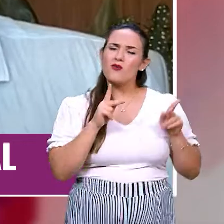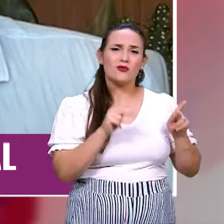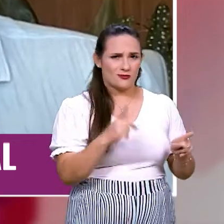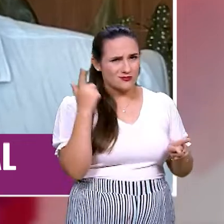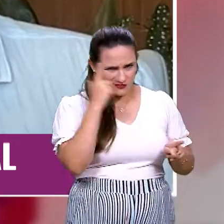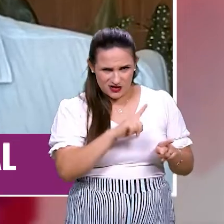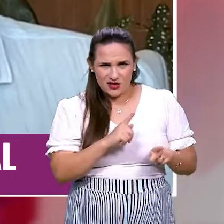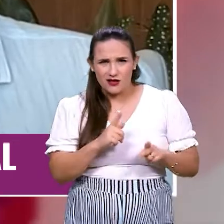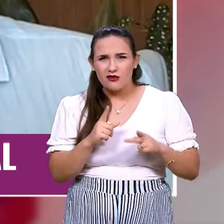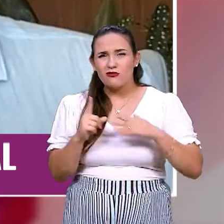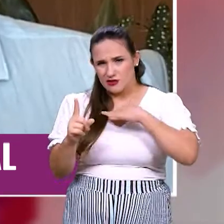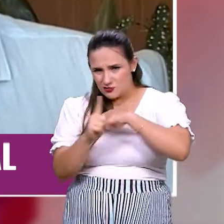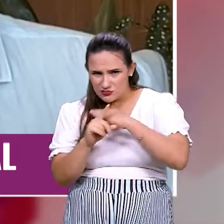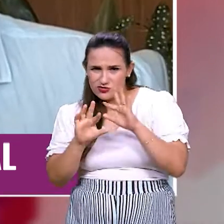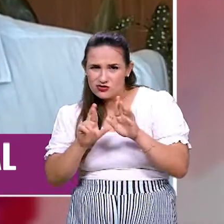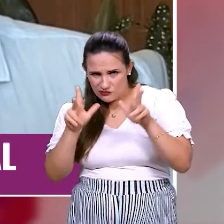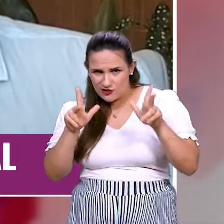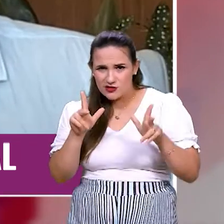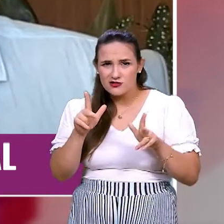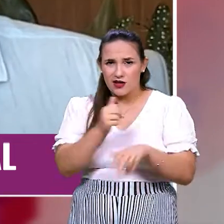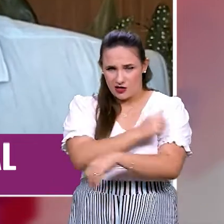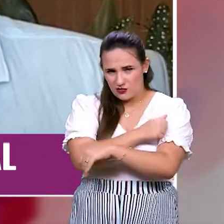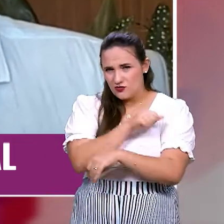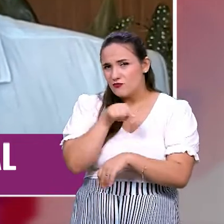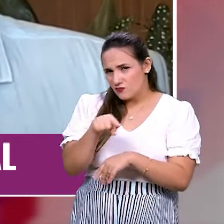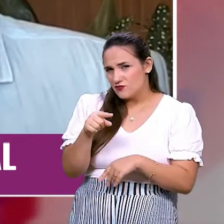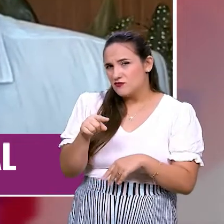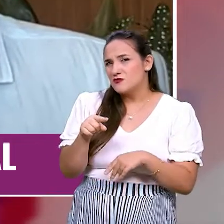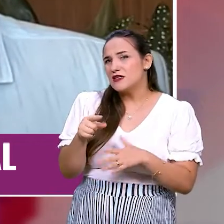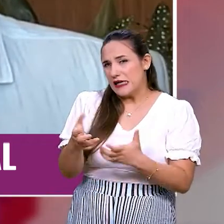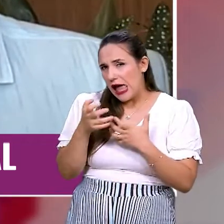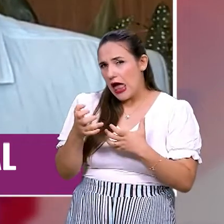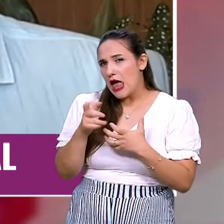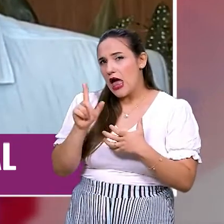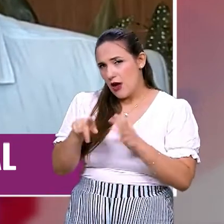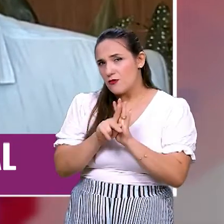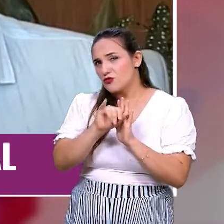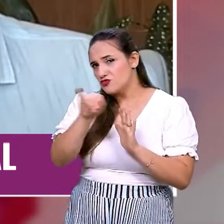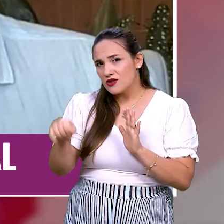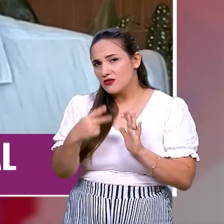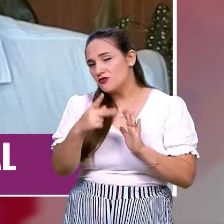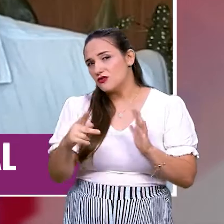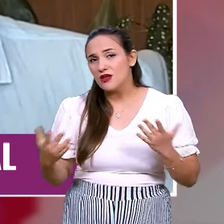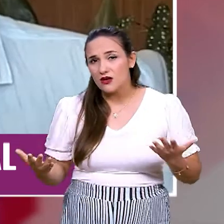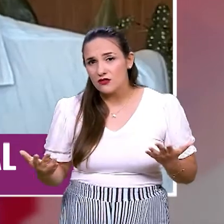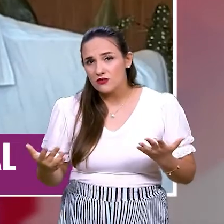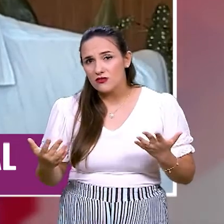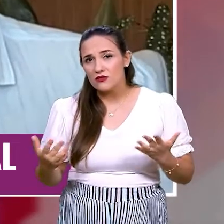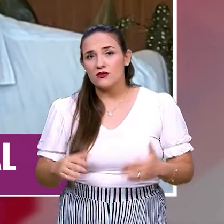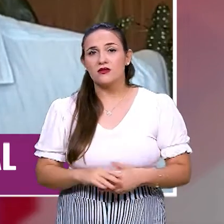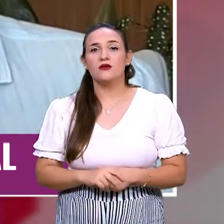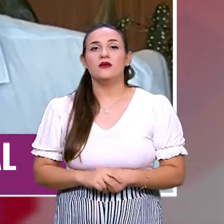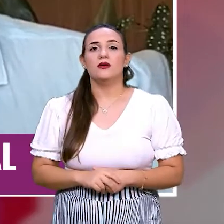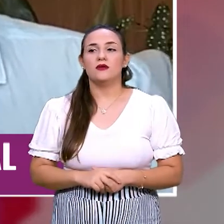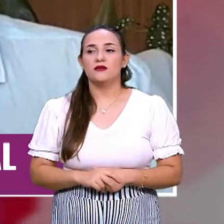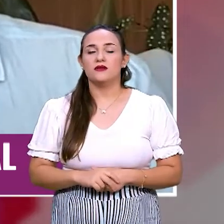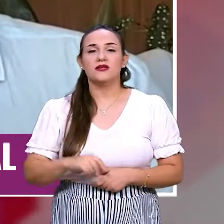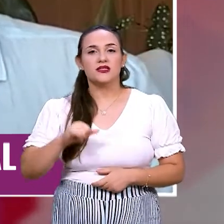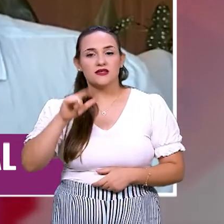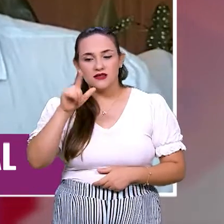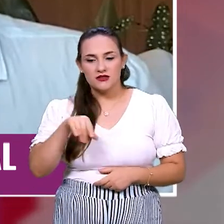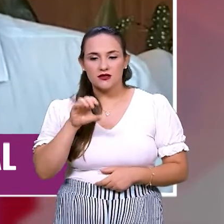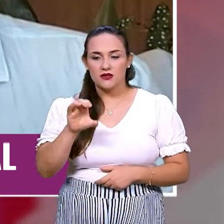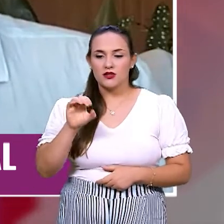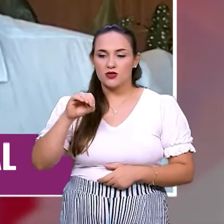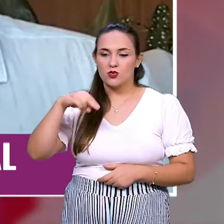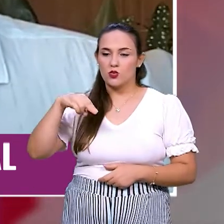ou particulares, eles consigam fazer uma abordagem diferenciada para esses alunos? É o que vocês esperam? De que, independente do